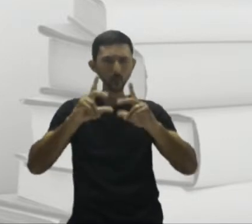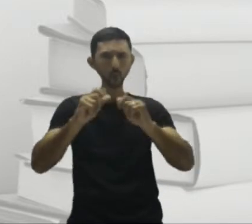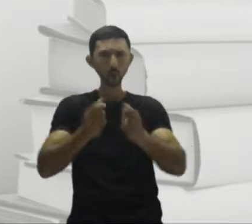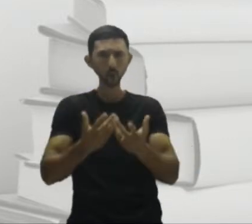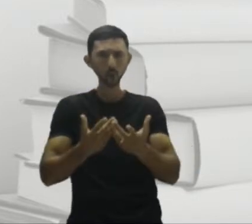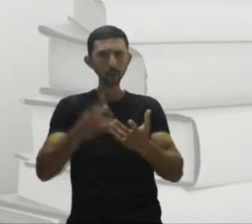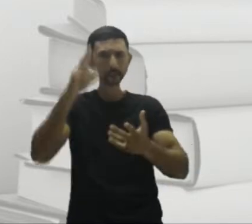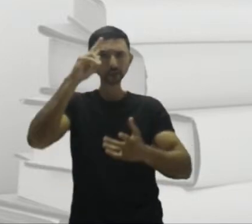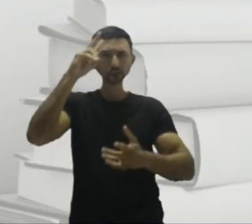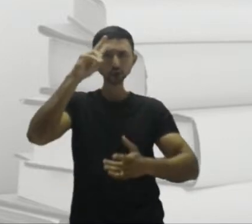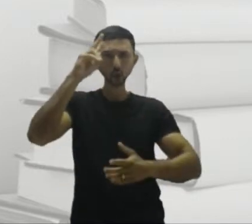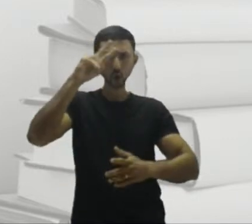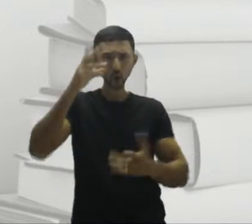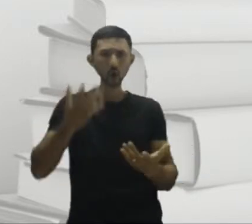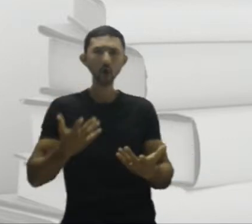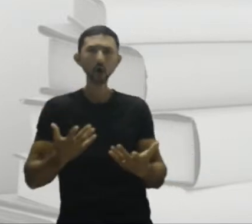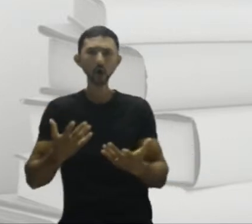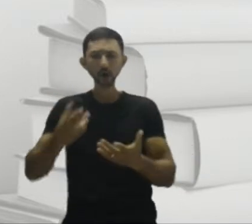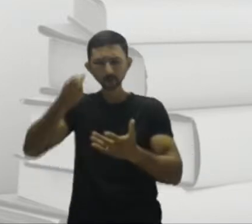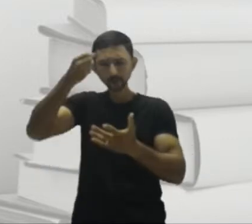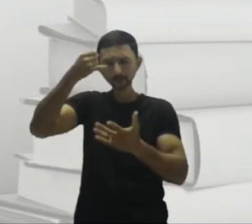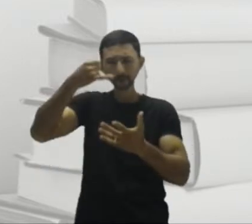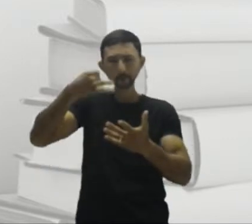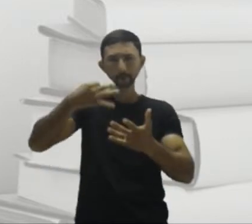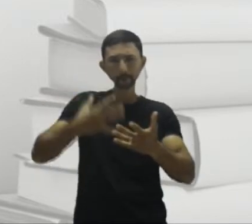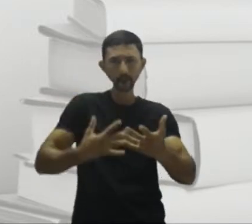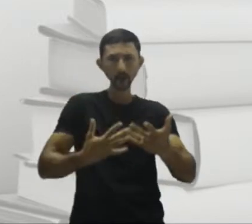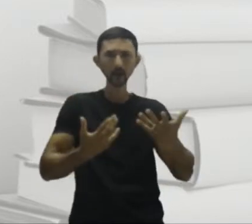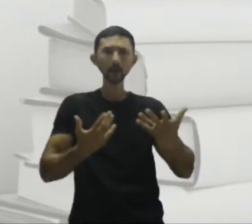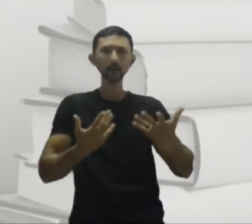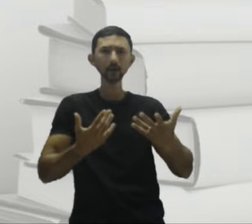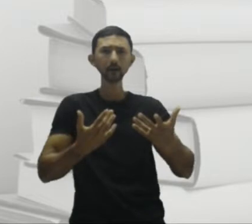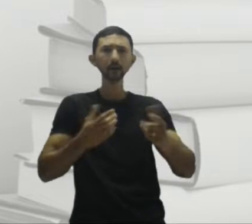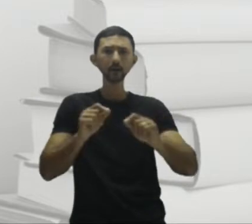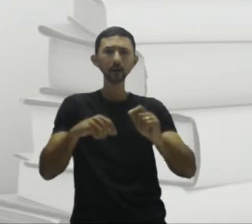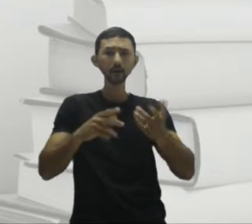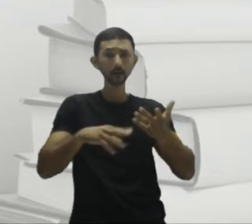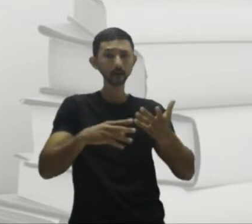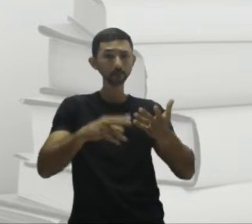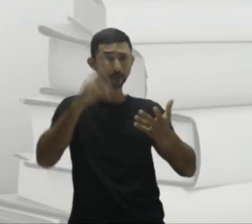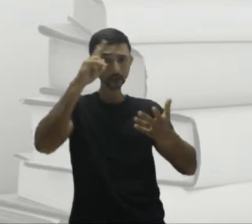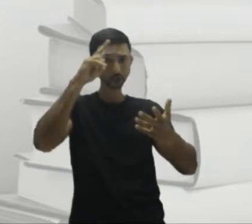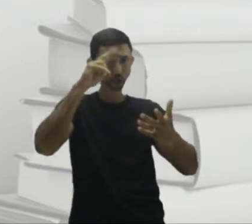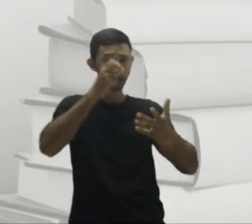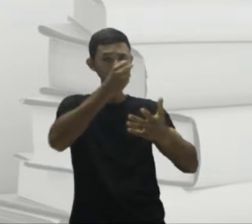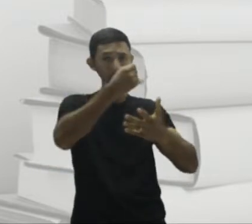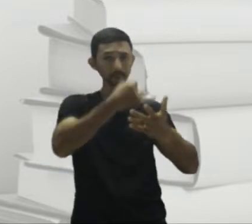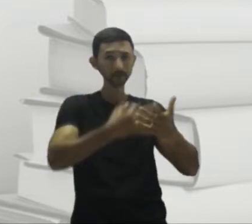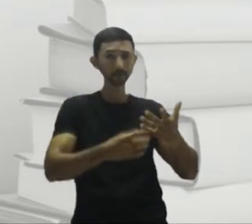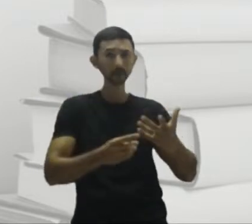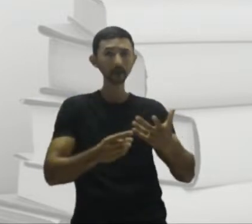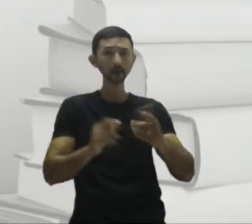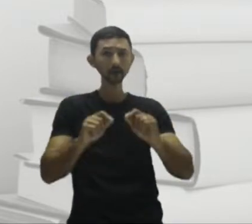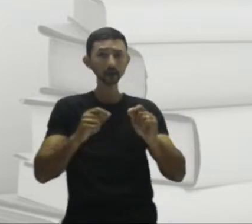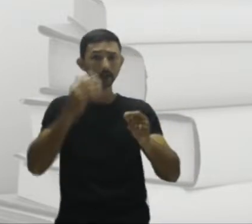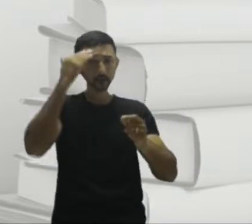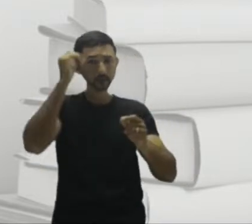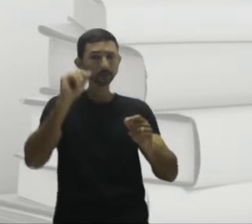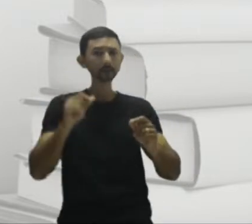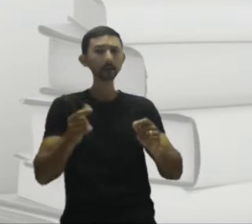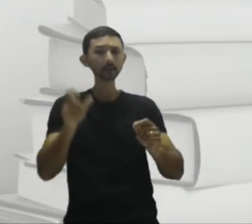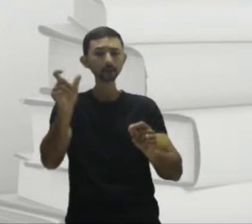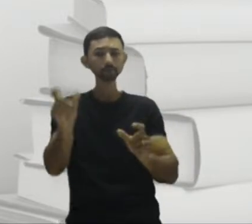uma história, algo que vai ser falado a respeito desses dois personagens. E o que eu sei a respeito